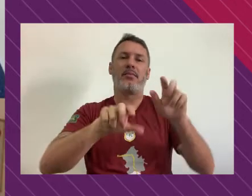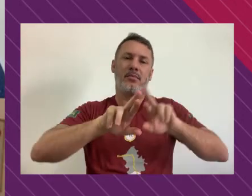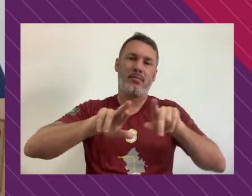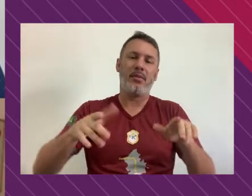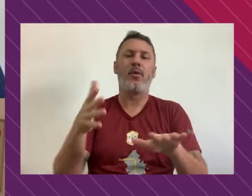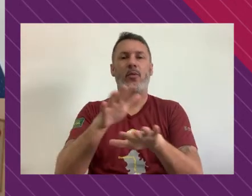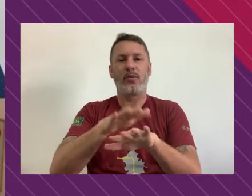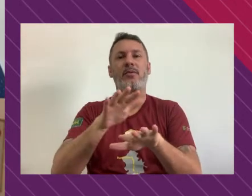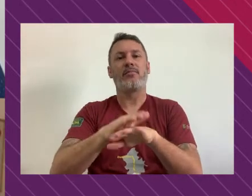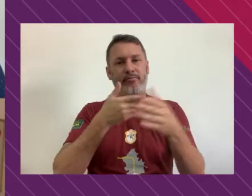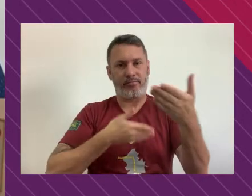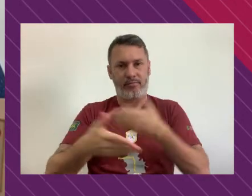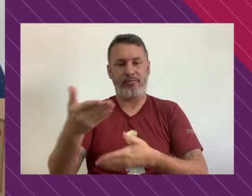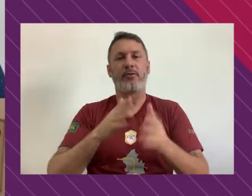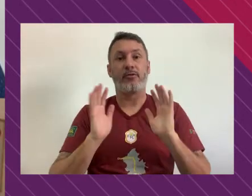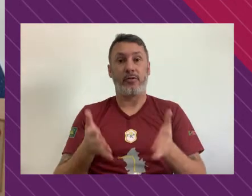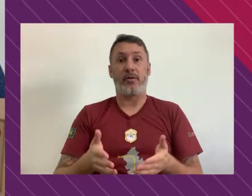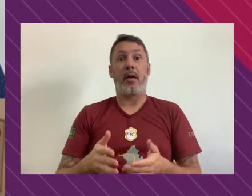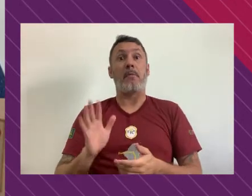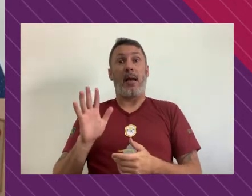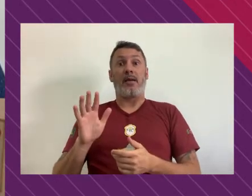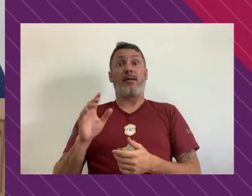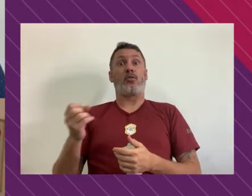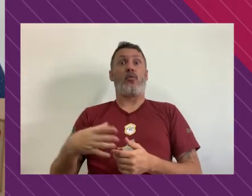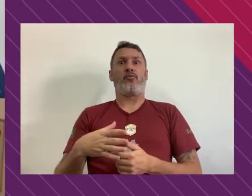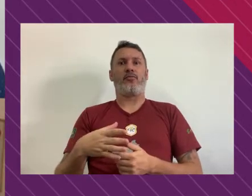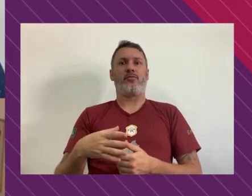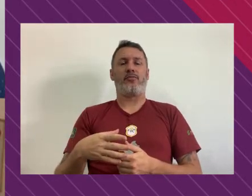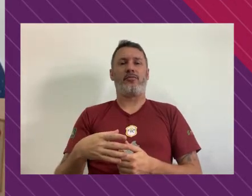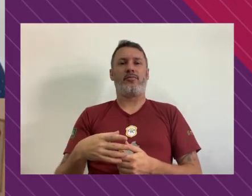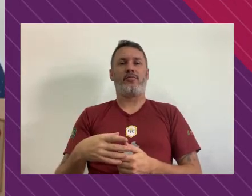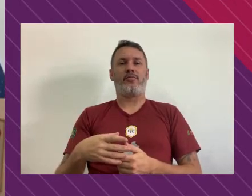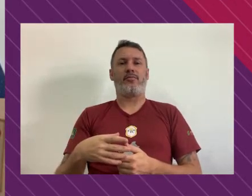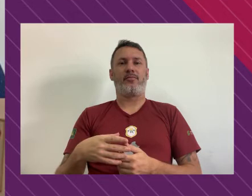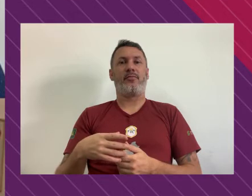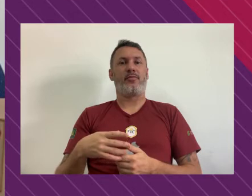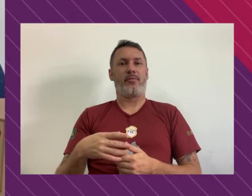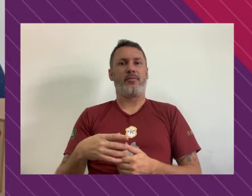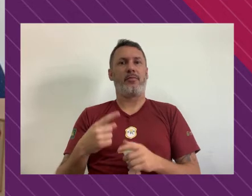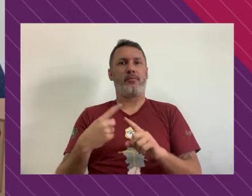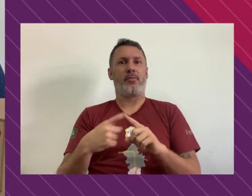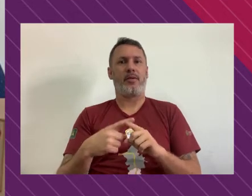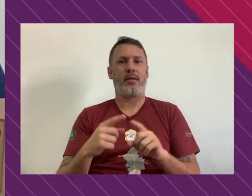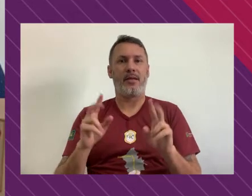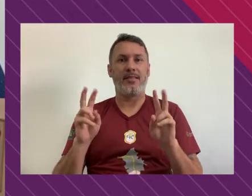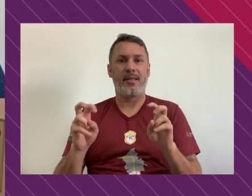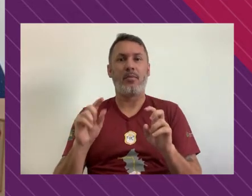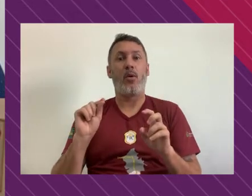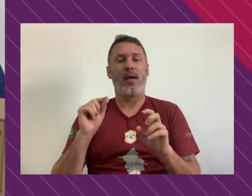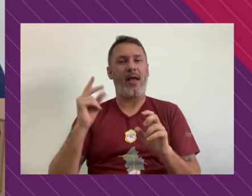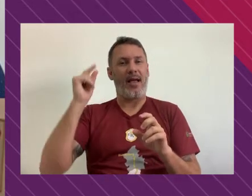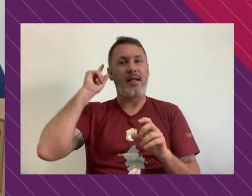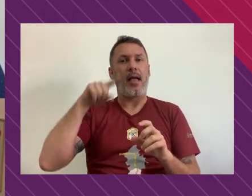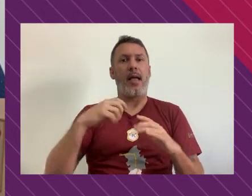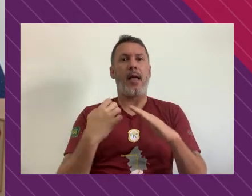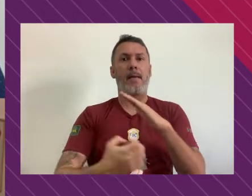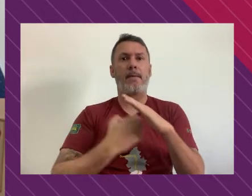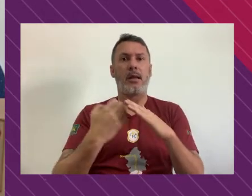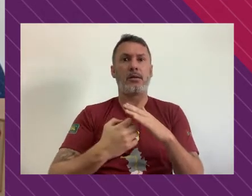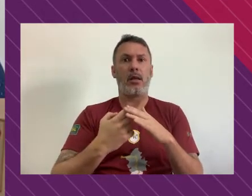já é um fenômeno mais novo, porque quando a gente falava, quando era um assunto mais restrito às multinacionais, a gente